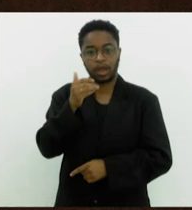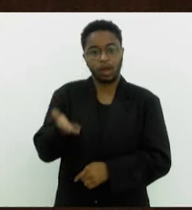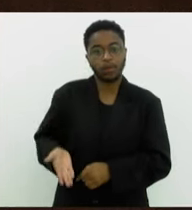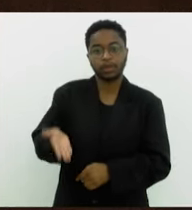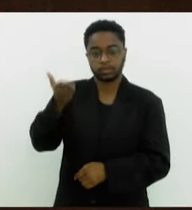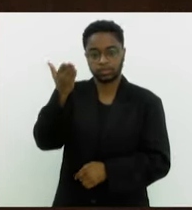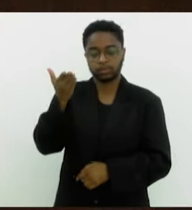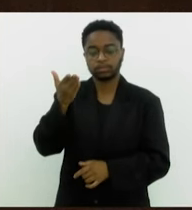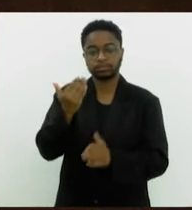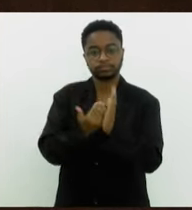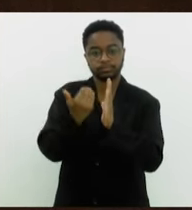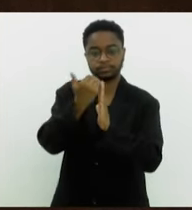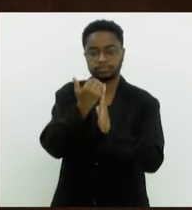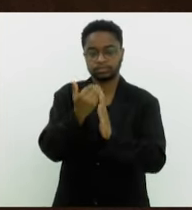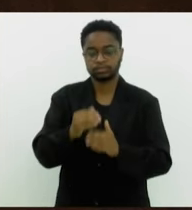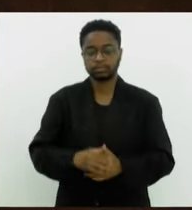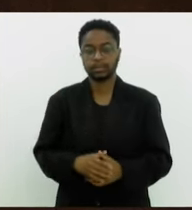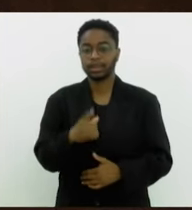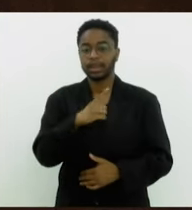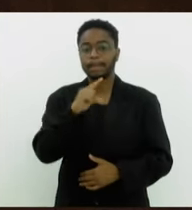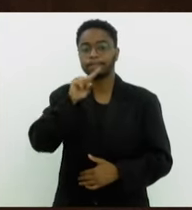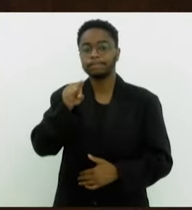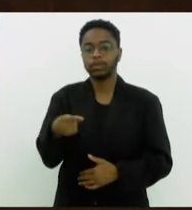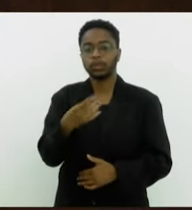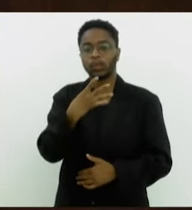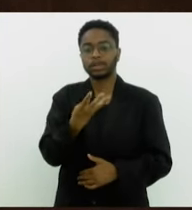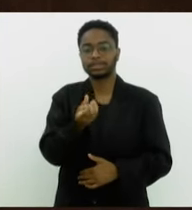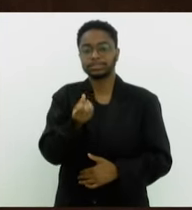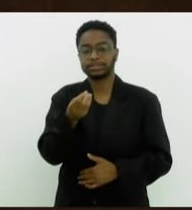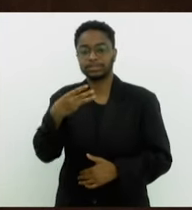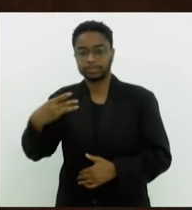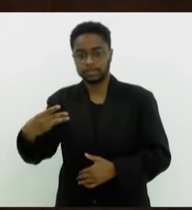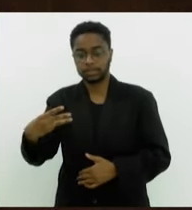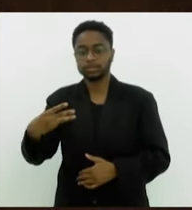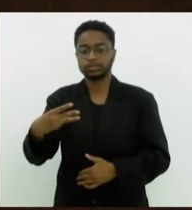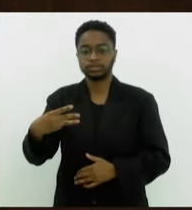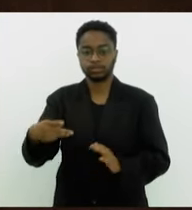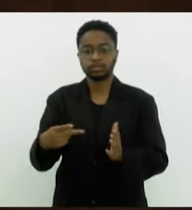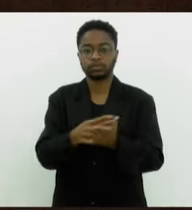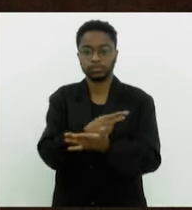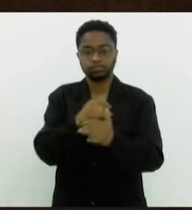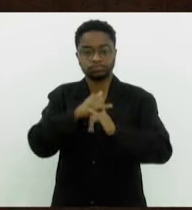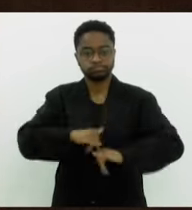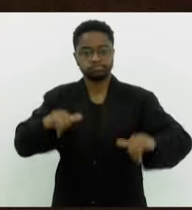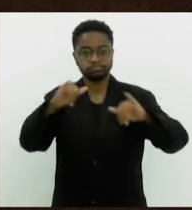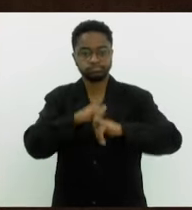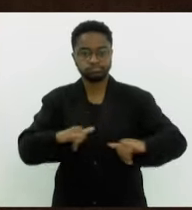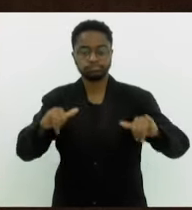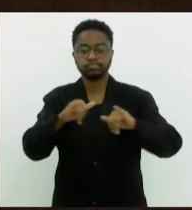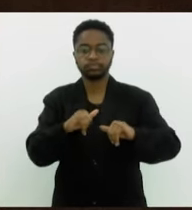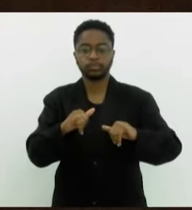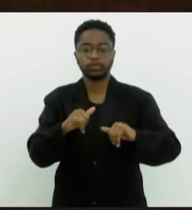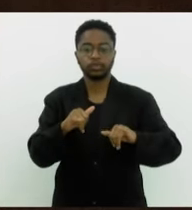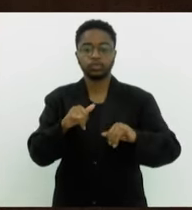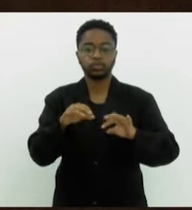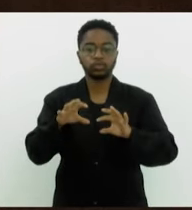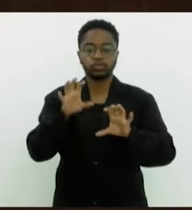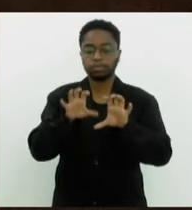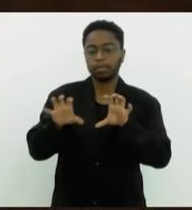muito. Foram 1.463 casos noticiados nos 26